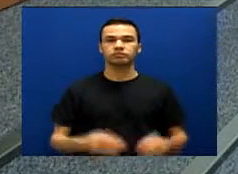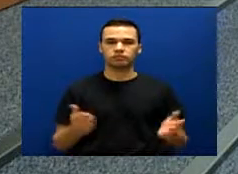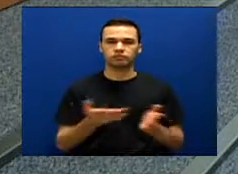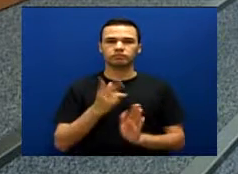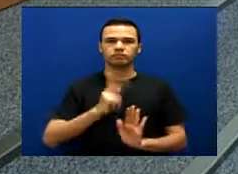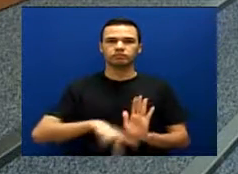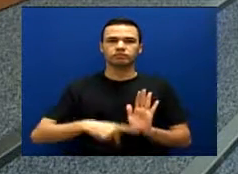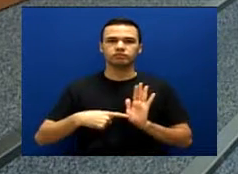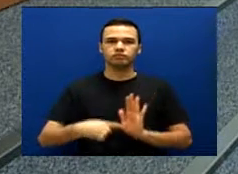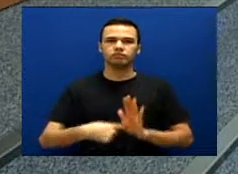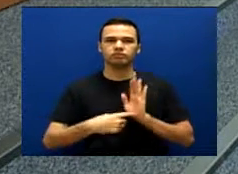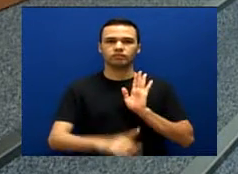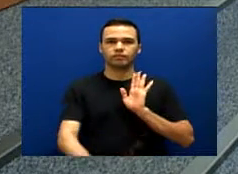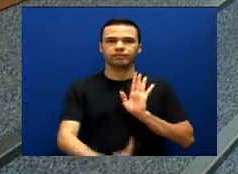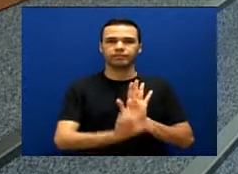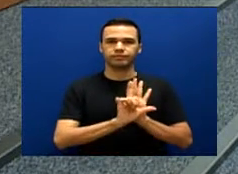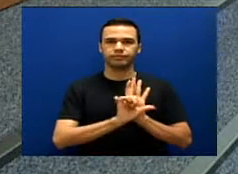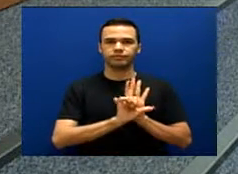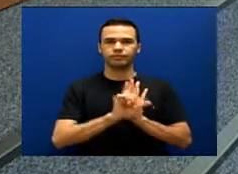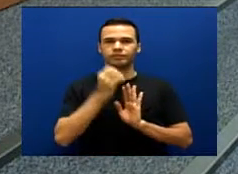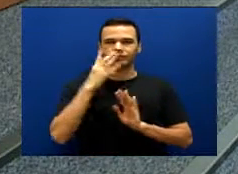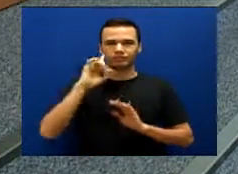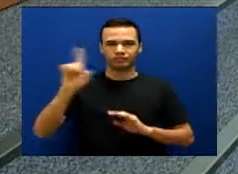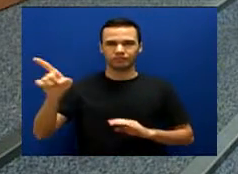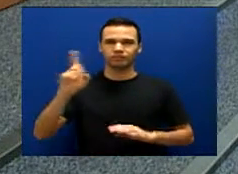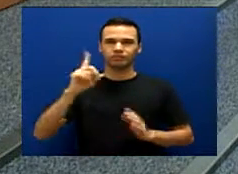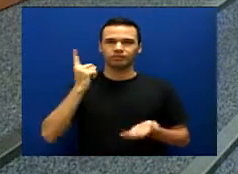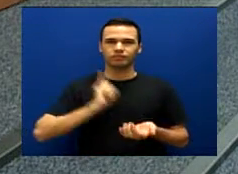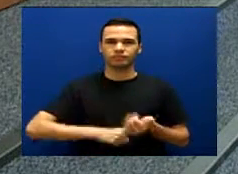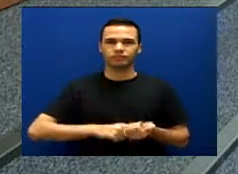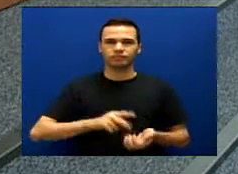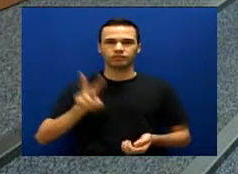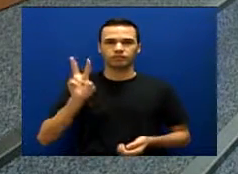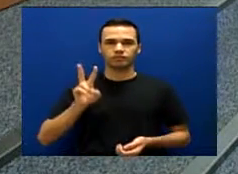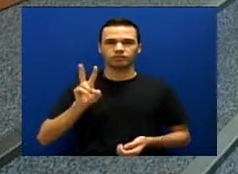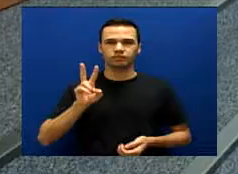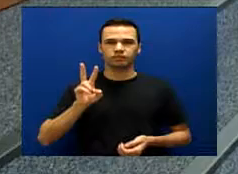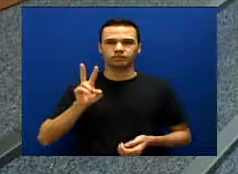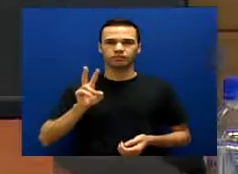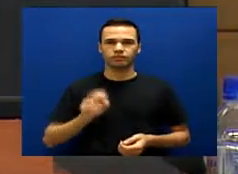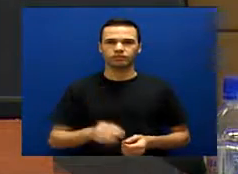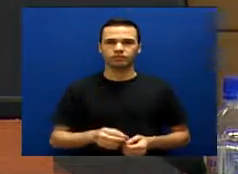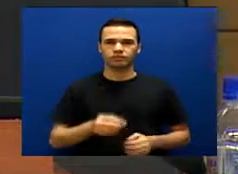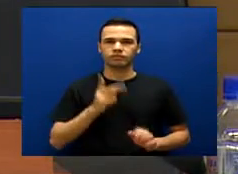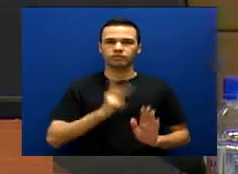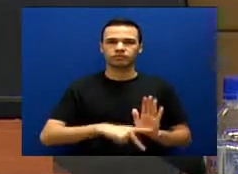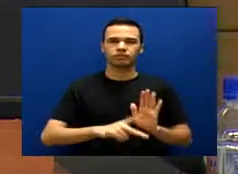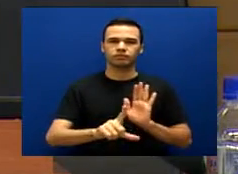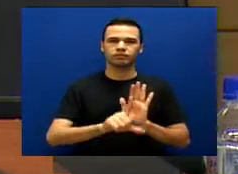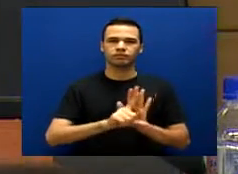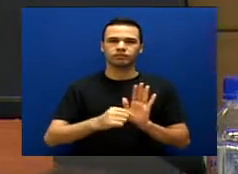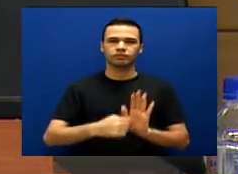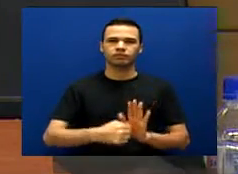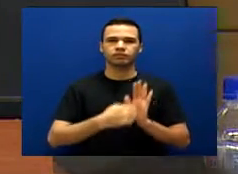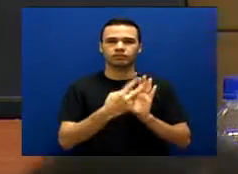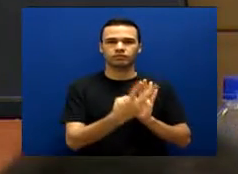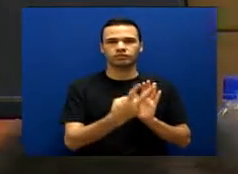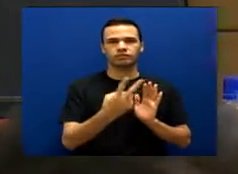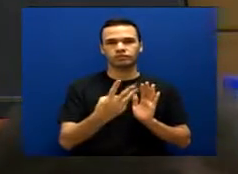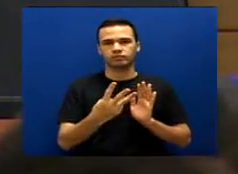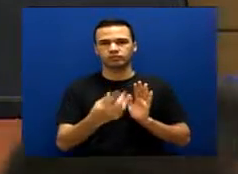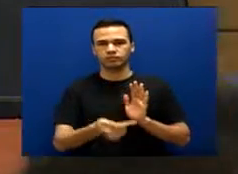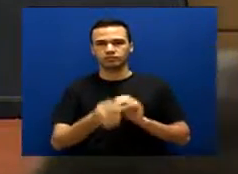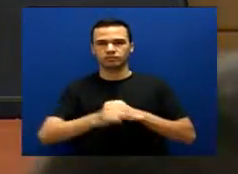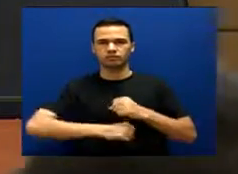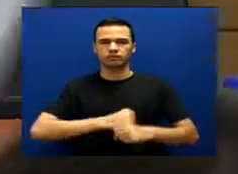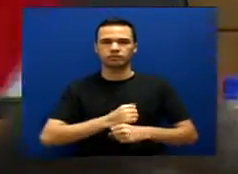Projeto de lei... Bom dia, Vitão. Bom dia, presidente. Tudo bem? Projeto de lei 237,